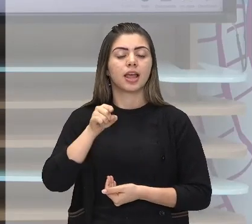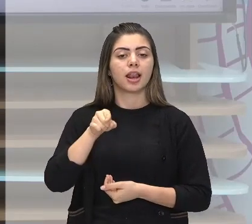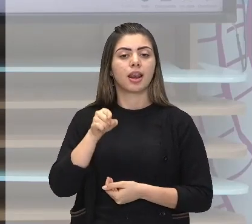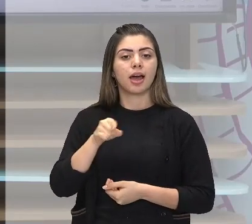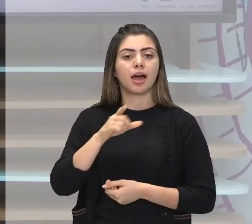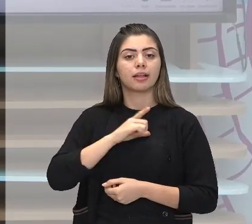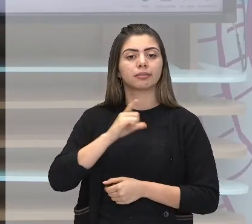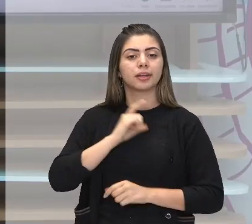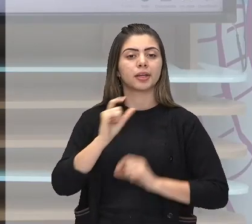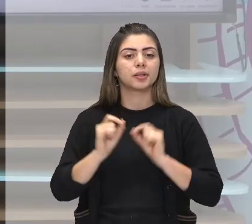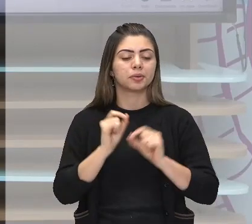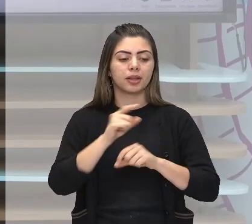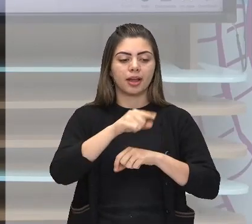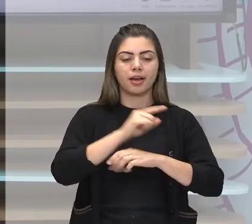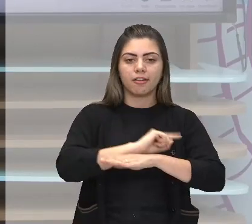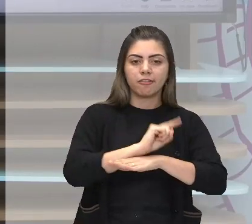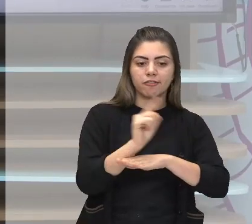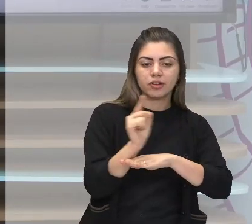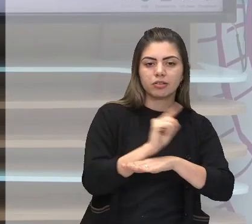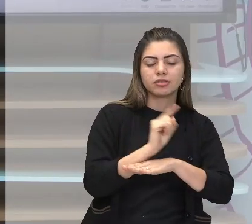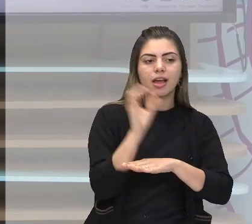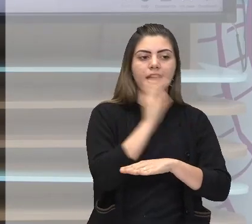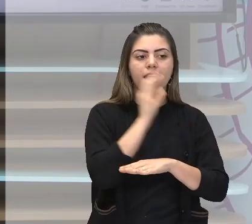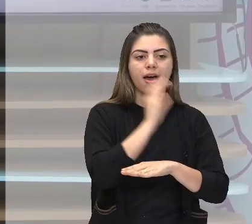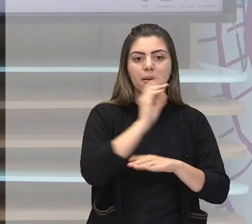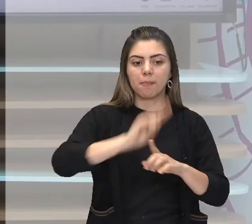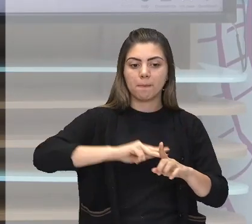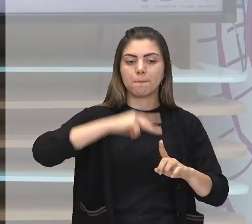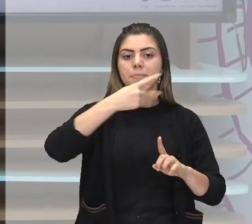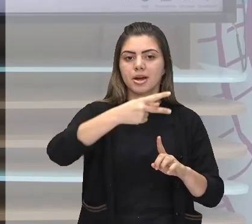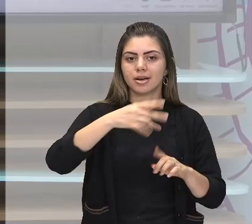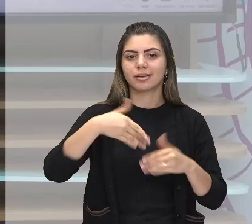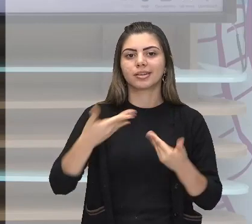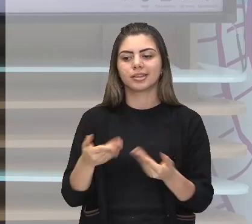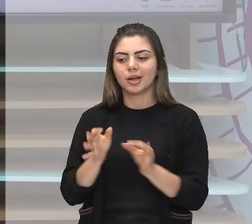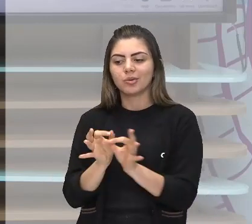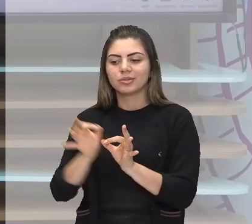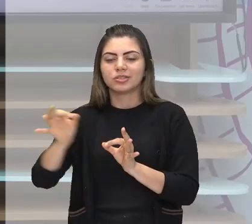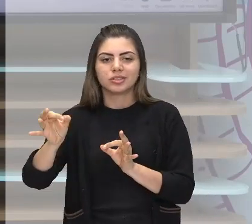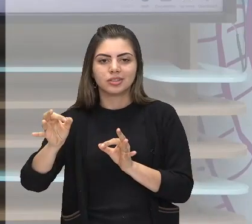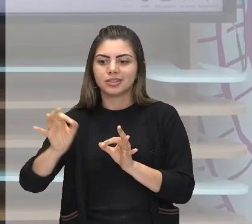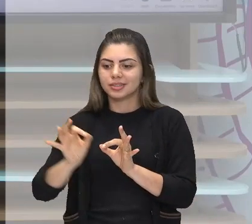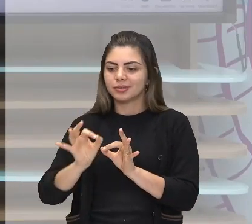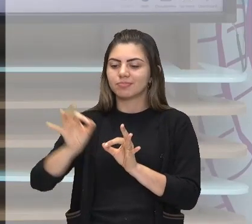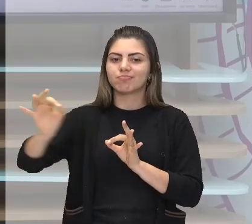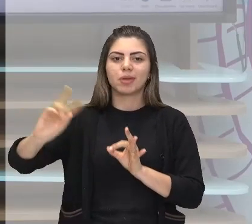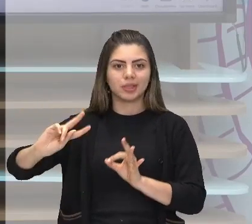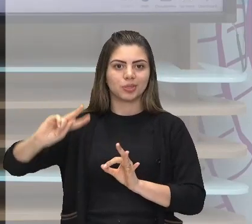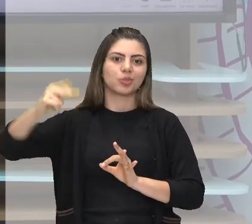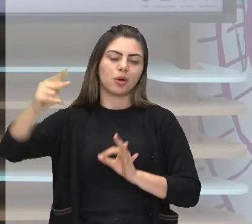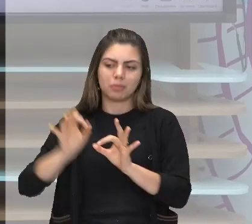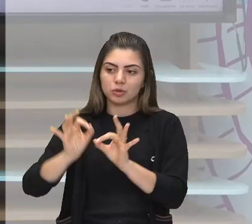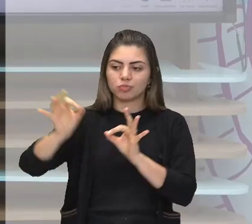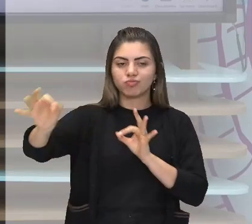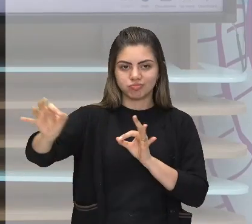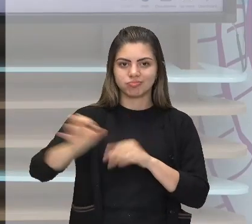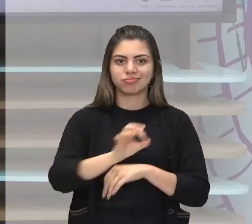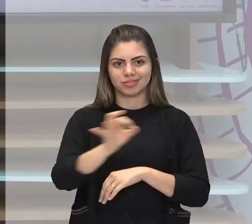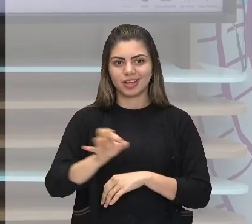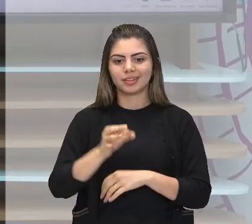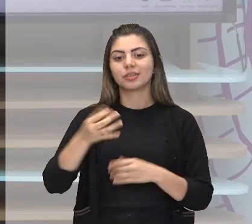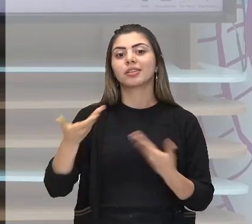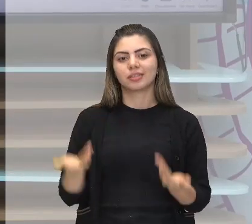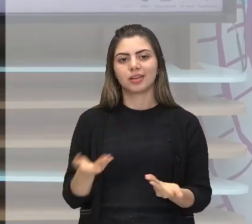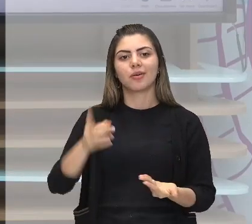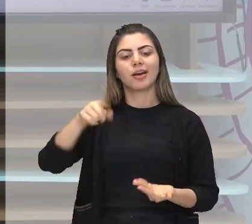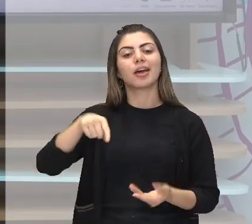essa velocidade, automaticamente eu vou dobrar, pessoal, a distância percorrida, aliás. Então